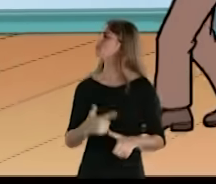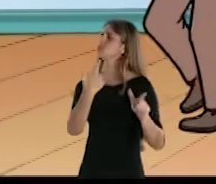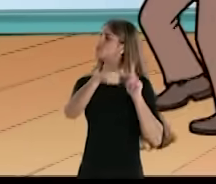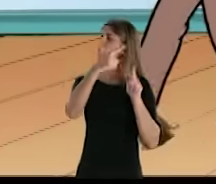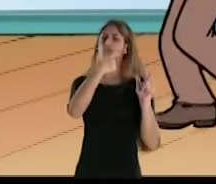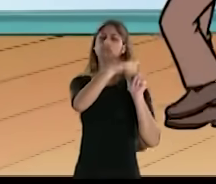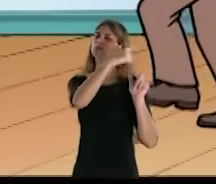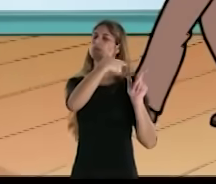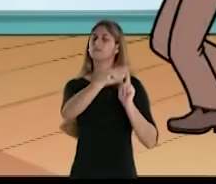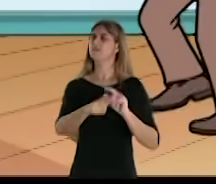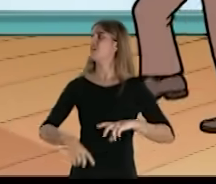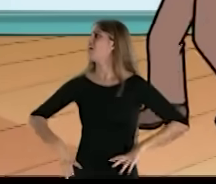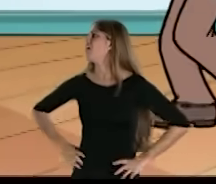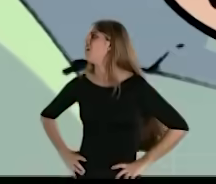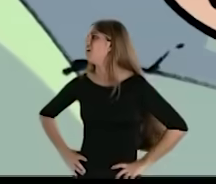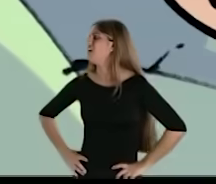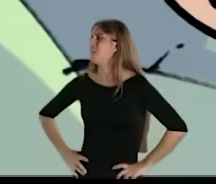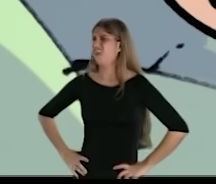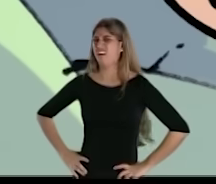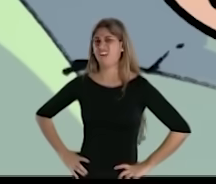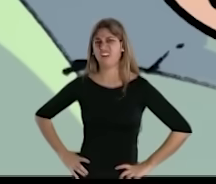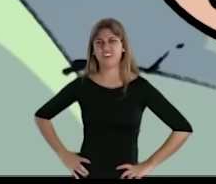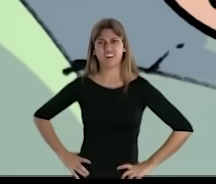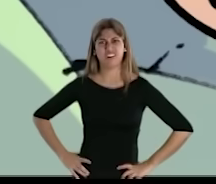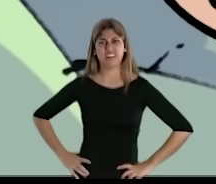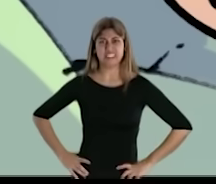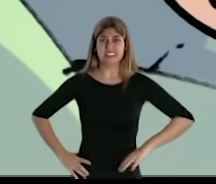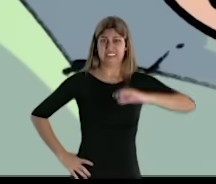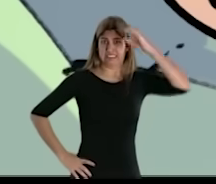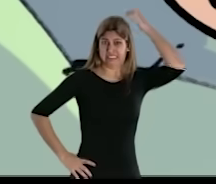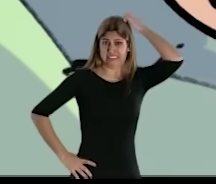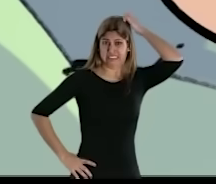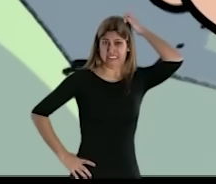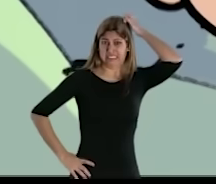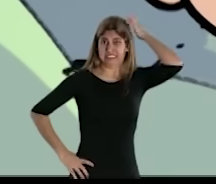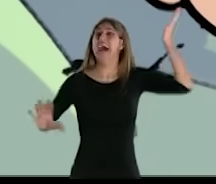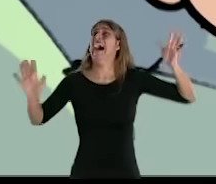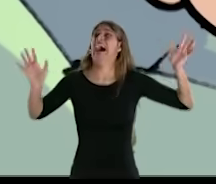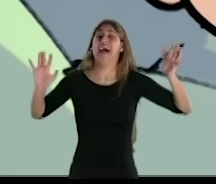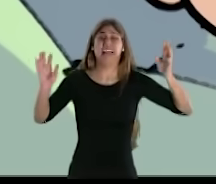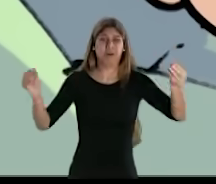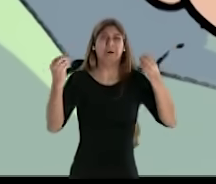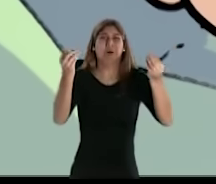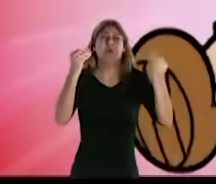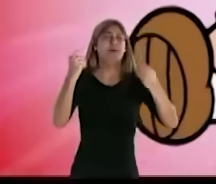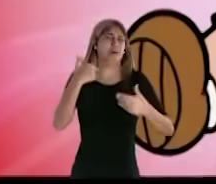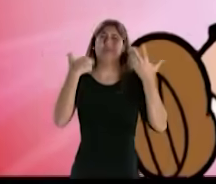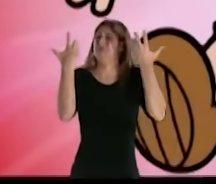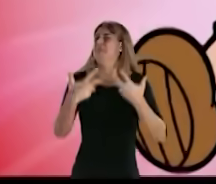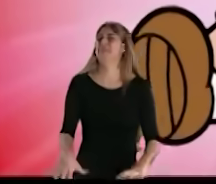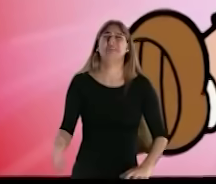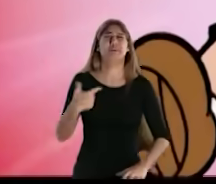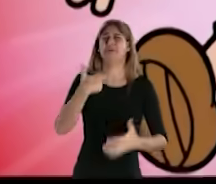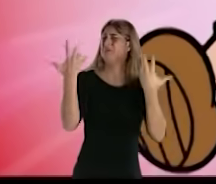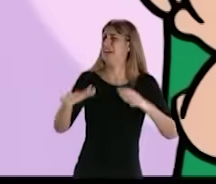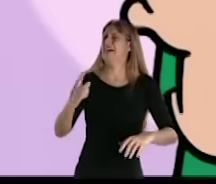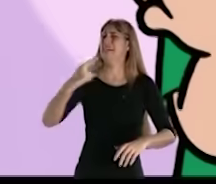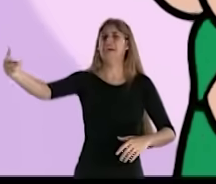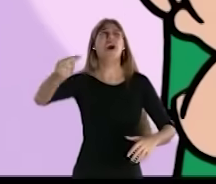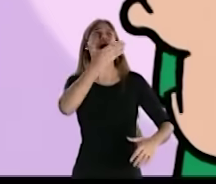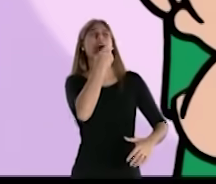bem educado. Que beleza. Querido, que tal a escola da Senhorita Biju? Tudo bem, querida. Acho uma boa. Eu sou meu dedo.